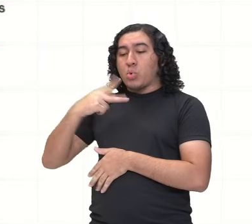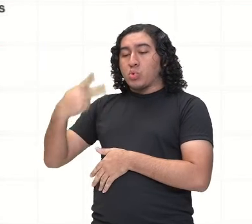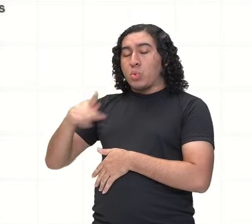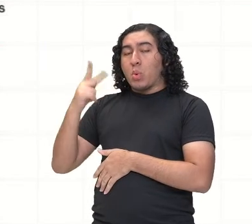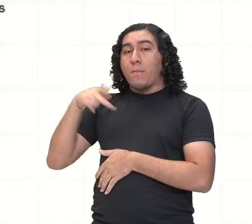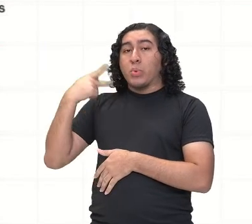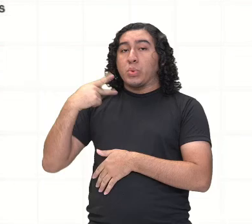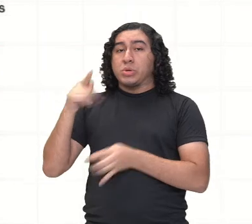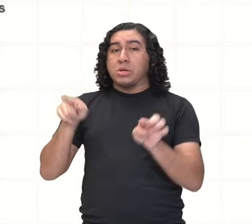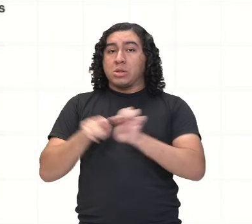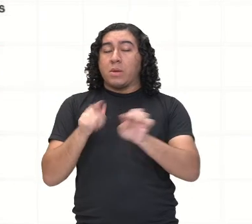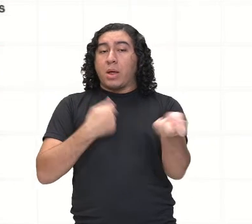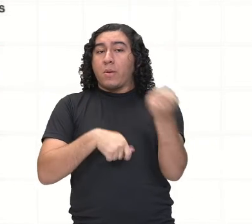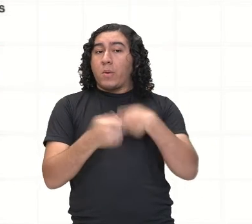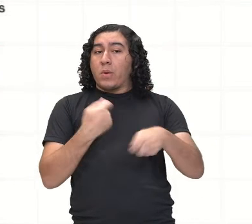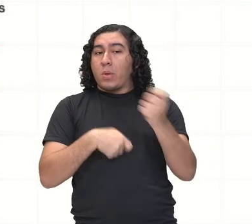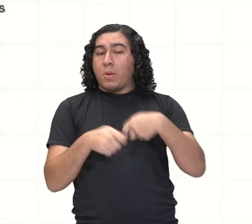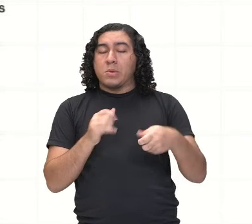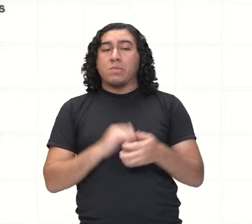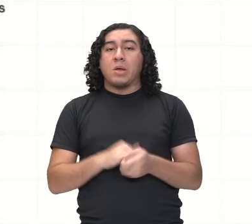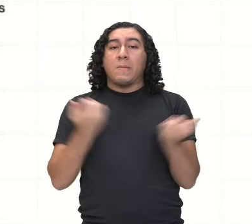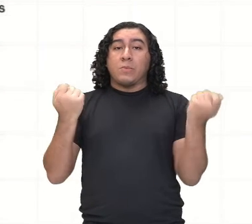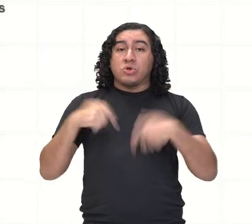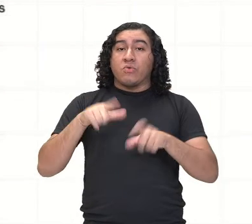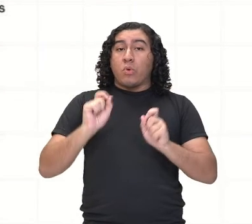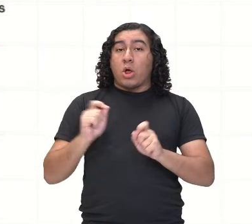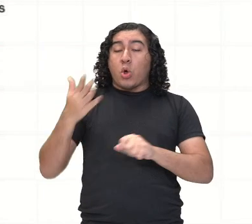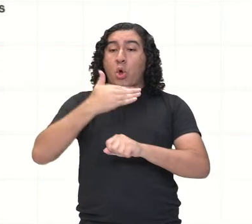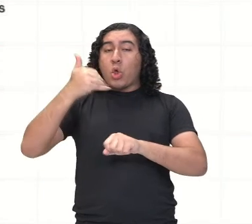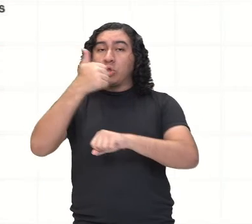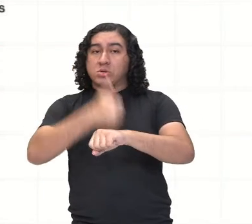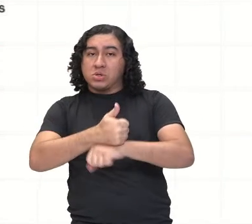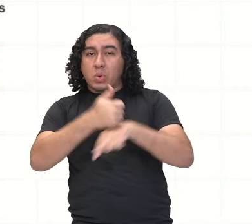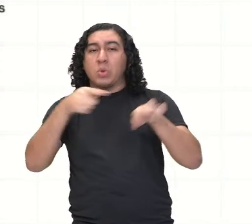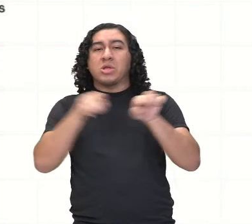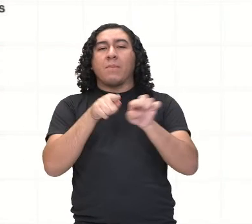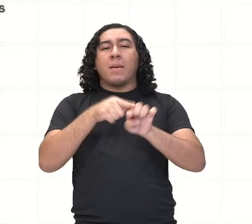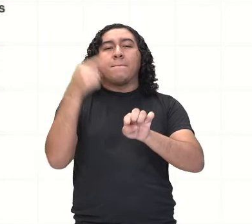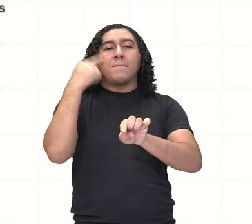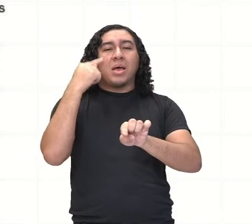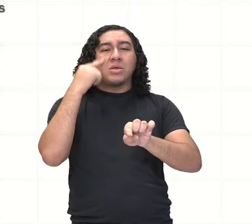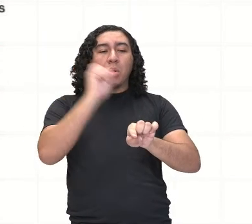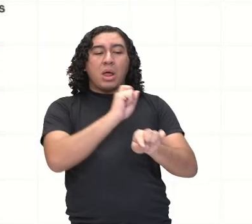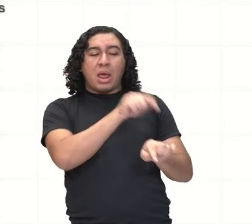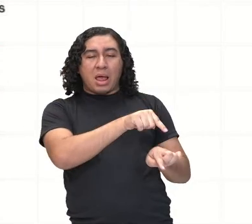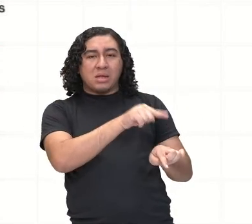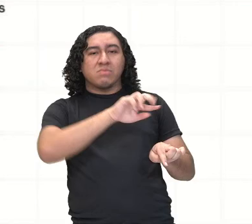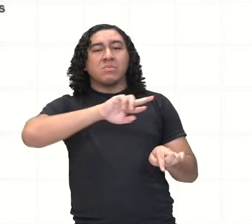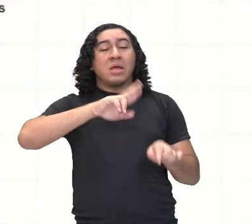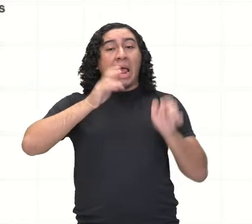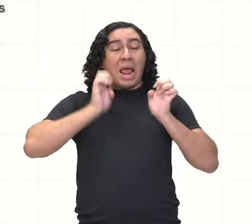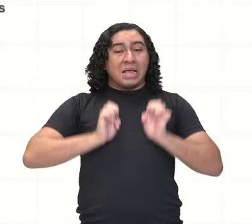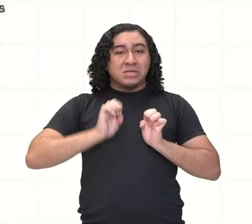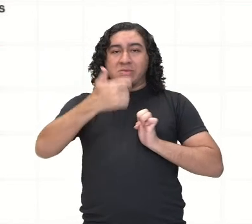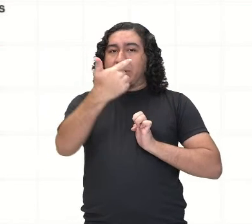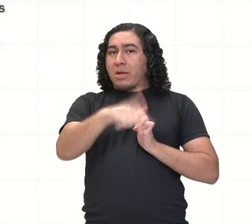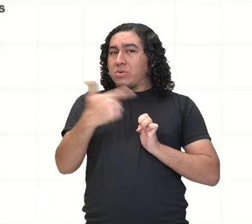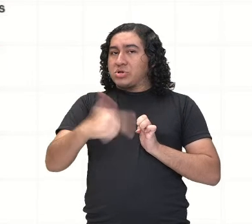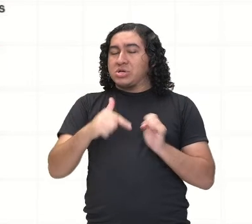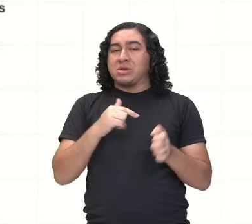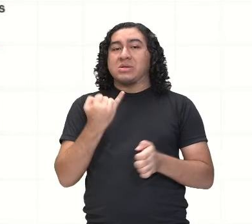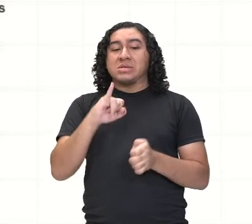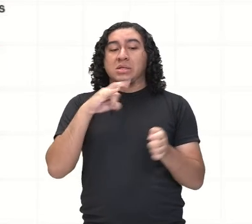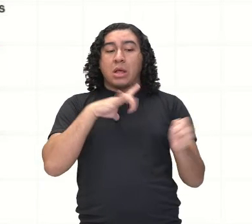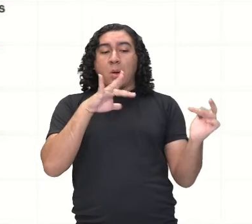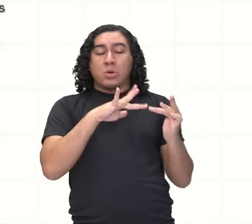e econômicas, permitindo que os colonizadores ignorassem princípios éticos básicos ao lidar com